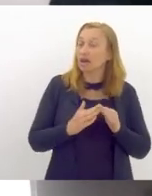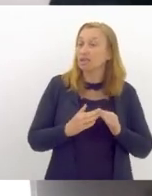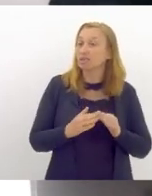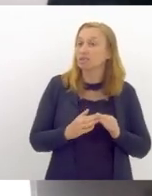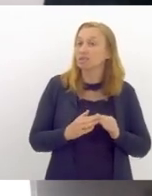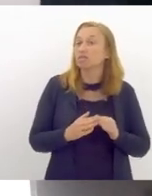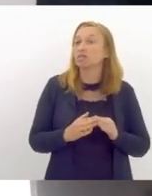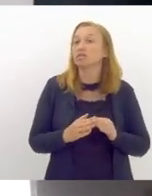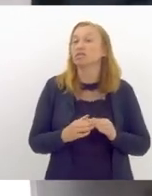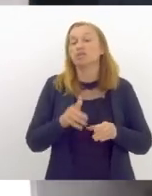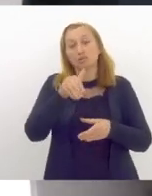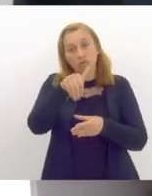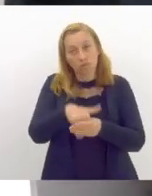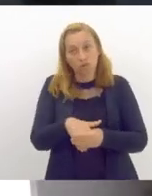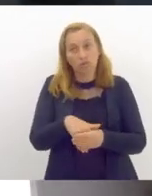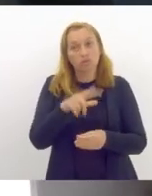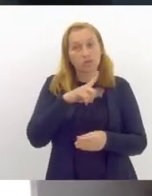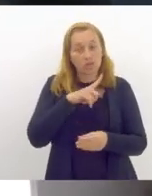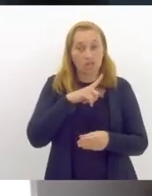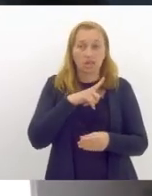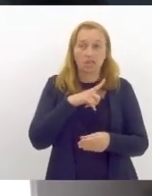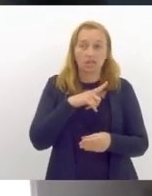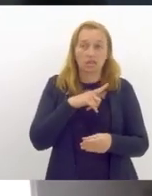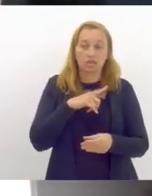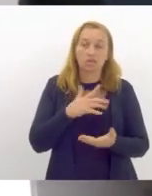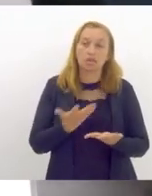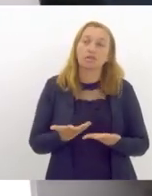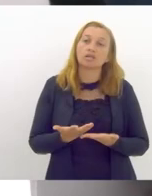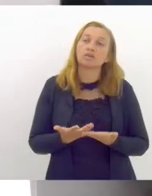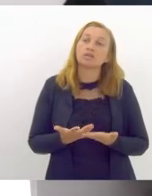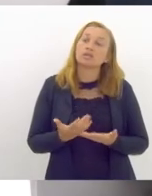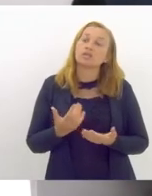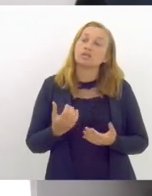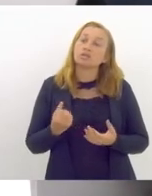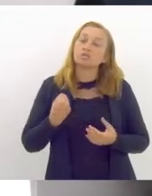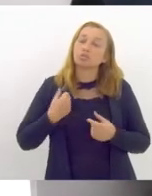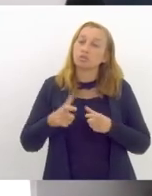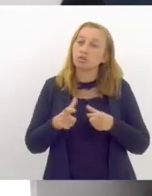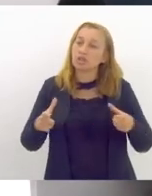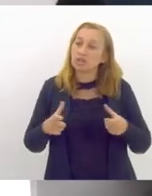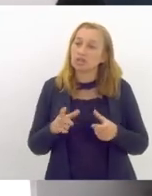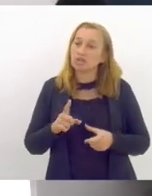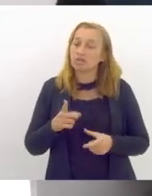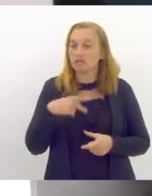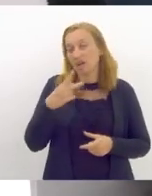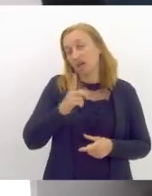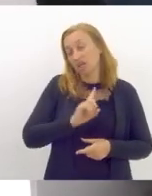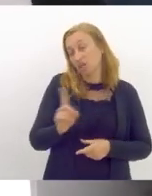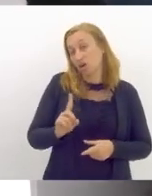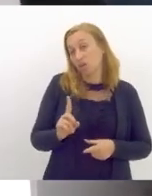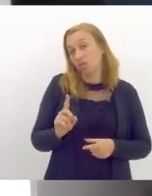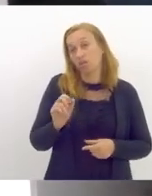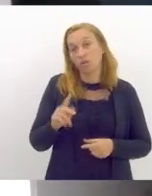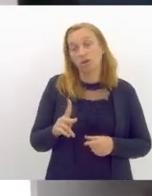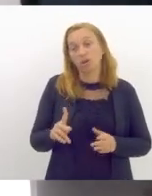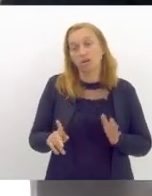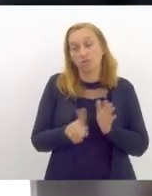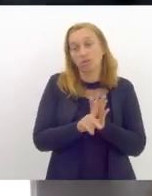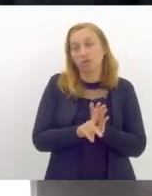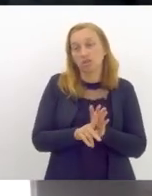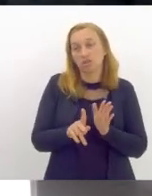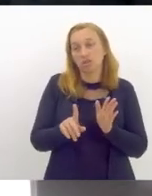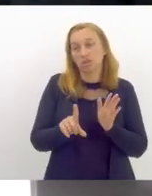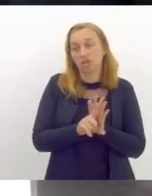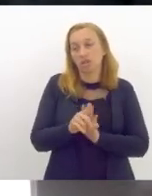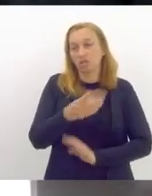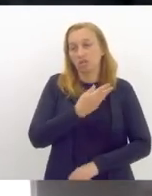tem que ir para o voto ninguém tem voto de ninguém aqui se a maioria decide que não vamos fixar como tá no projeto de lei que o governador